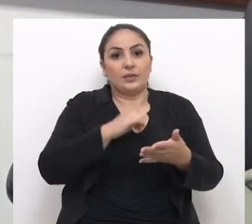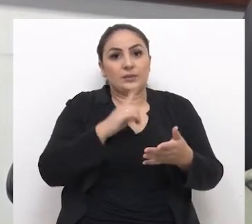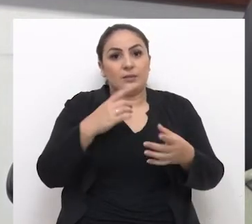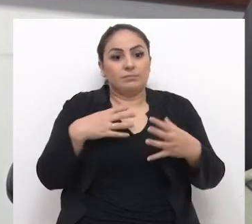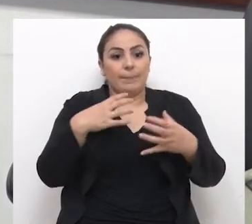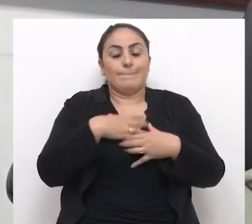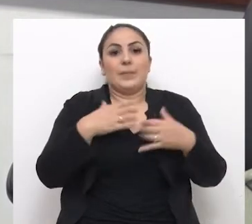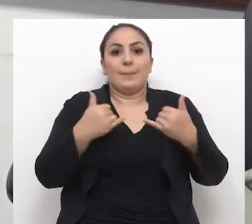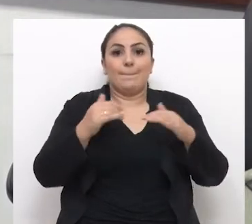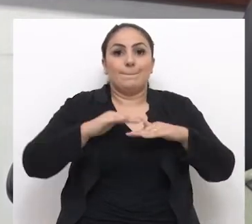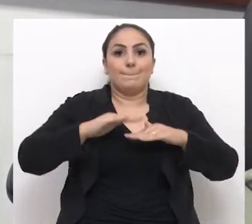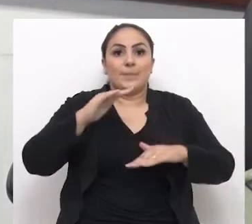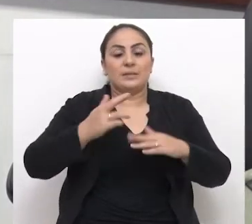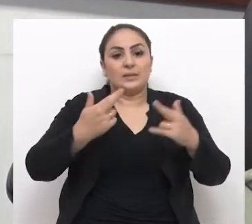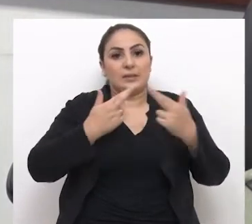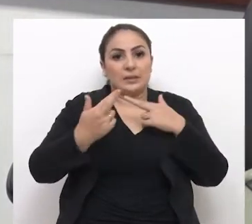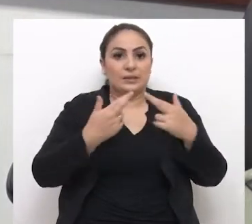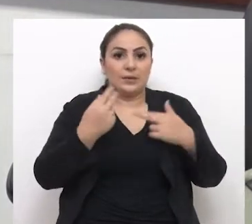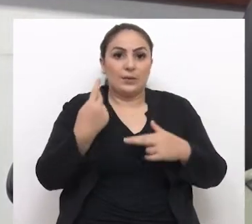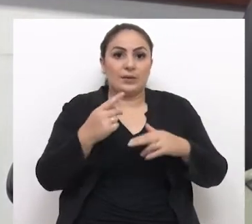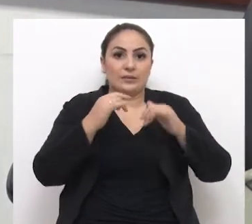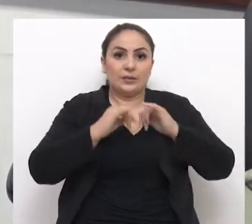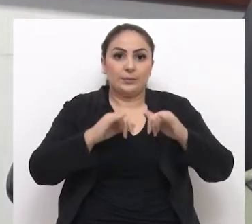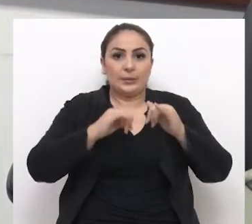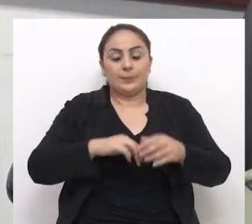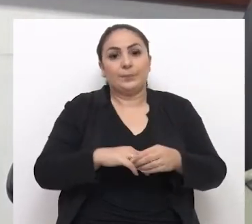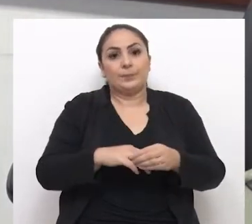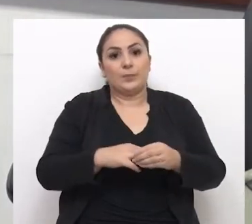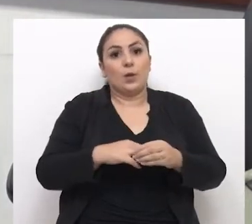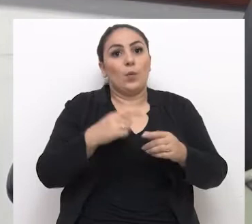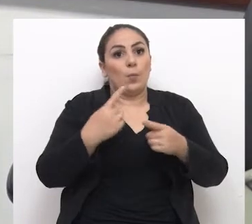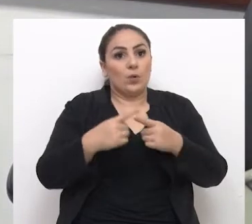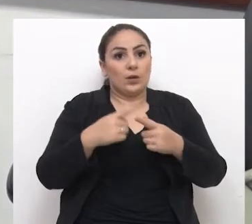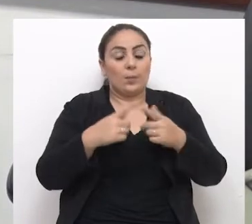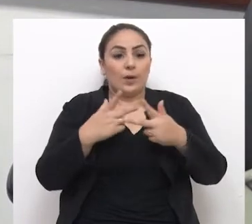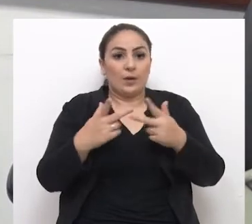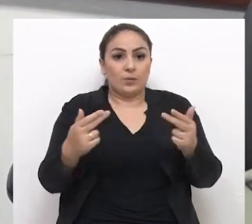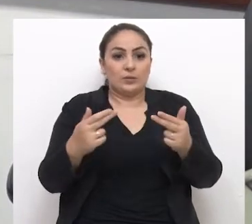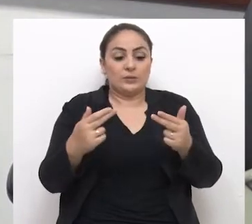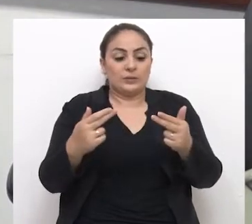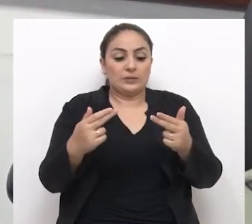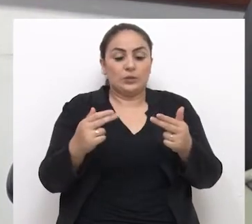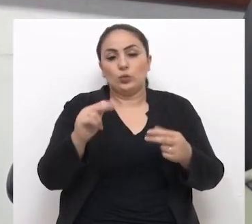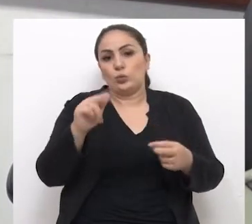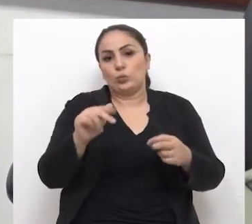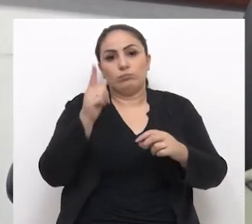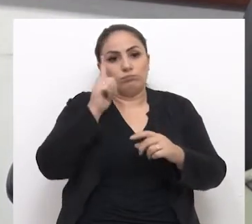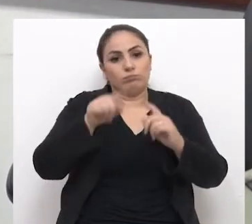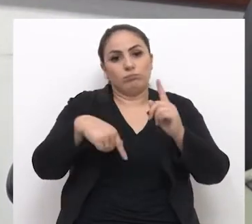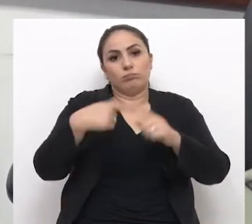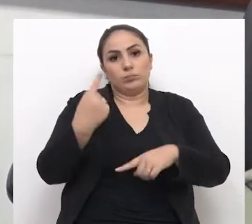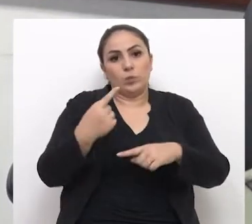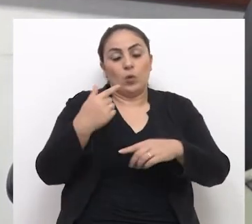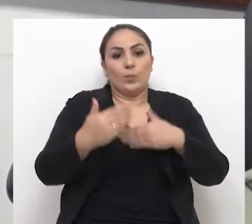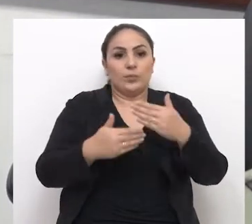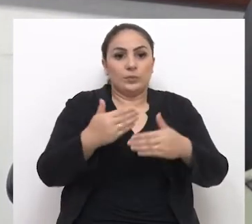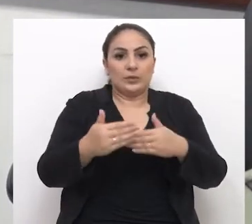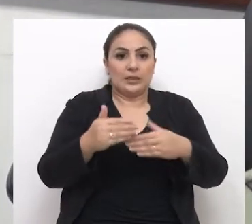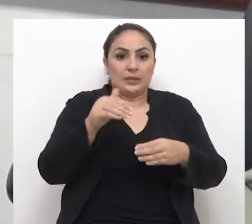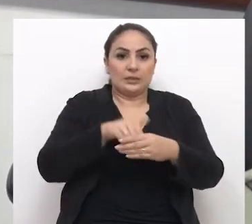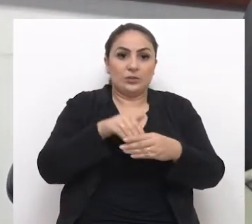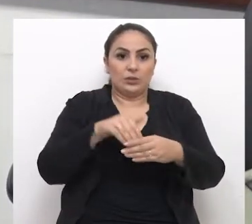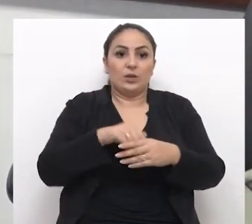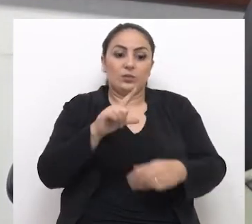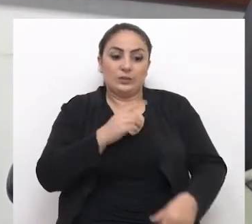que vai nos impactar mais em relação a essa campanha, porque é uma situação sui generis, nunca enfrentada, o